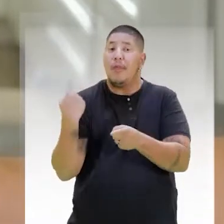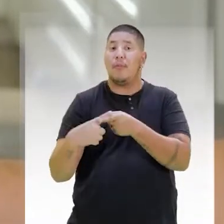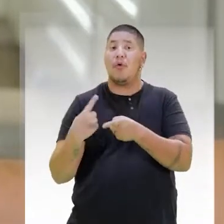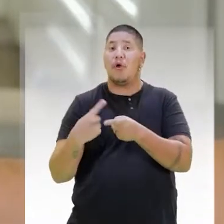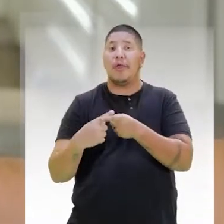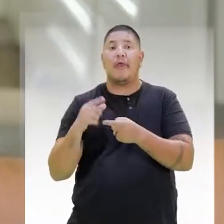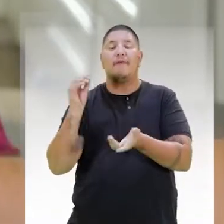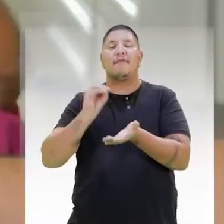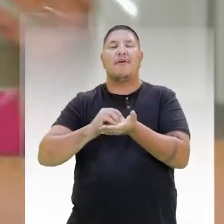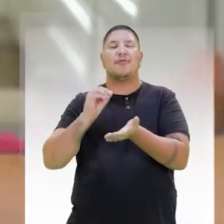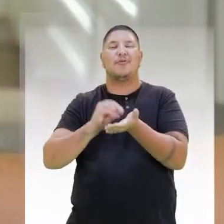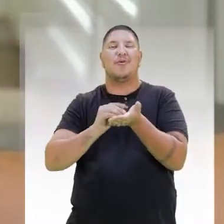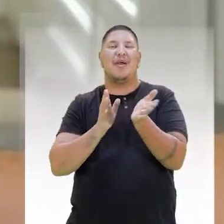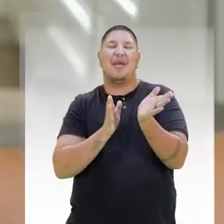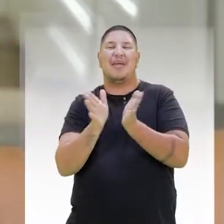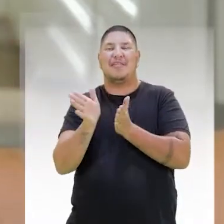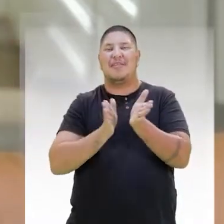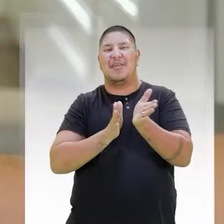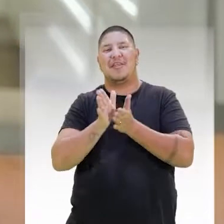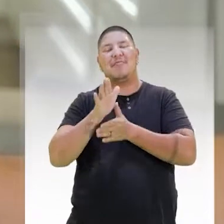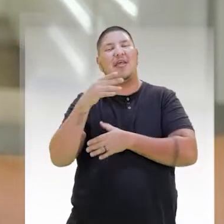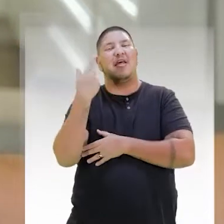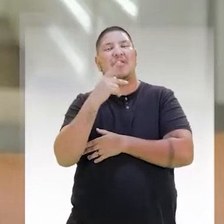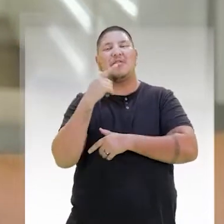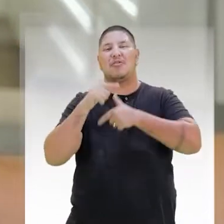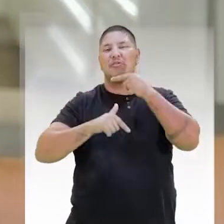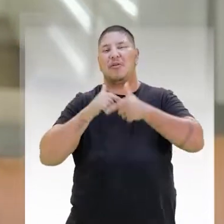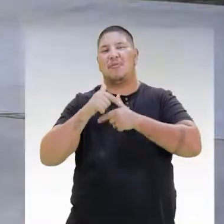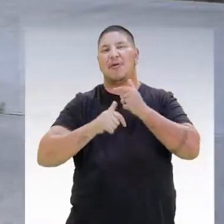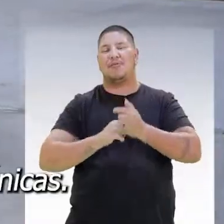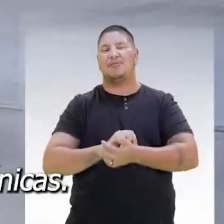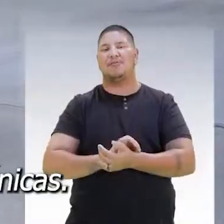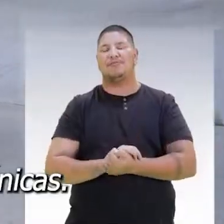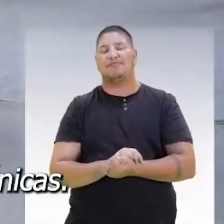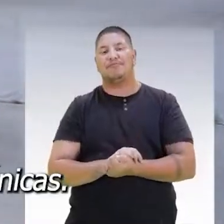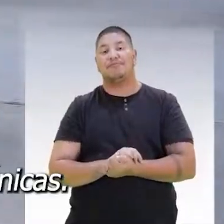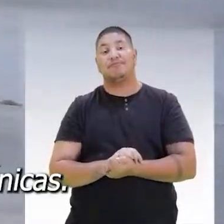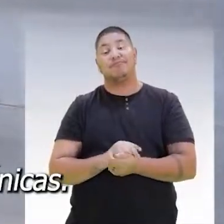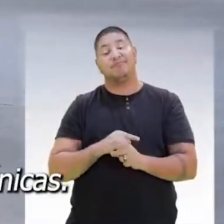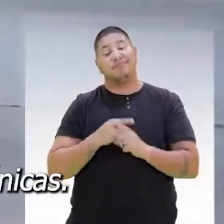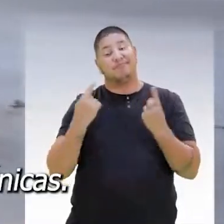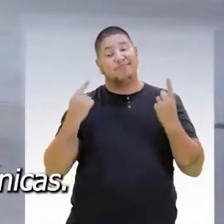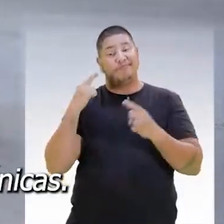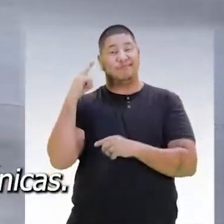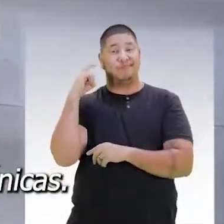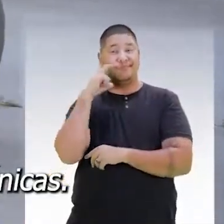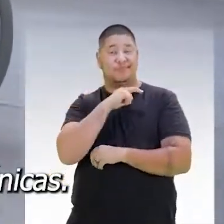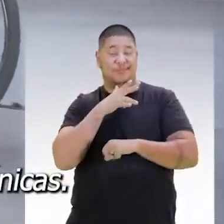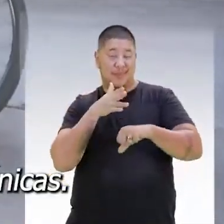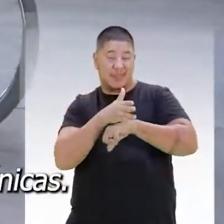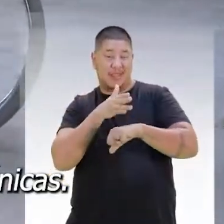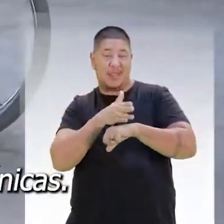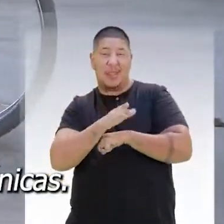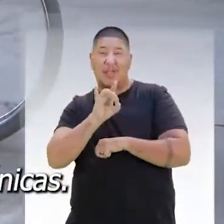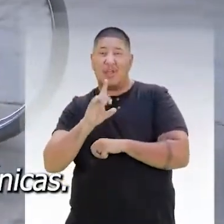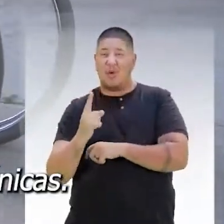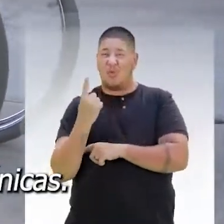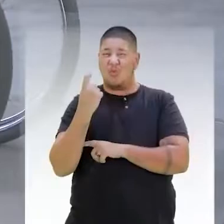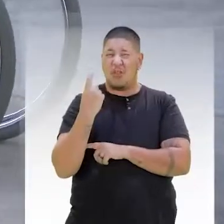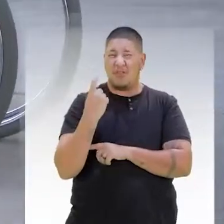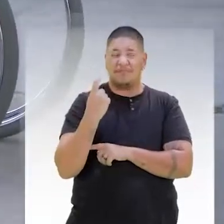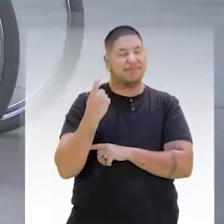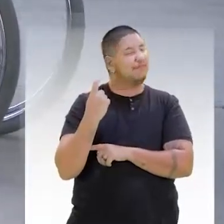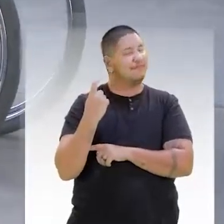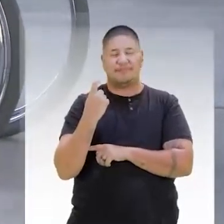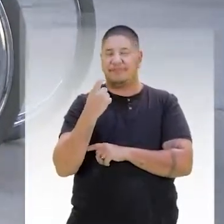foram acessibilizados lugares. Mas as dificuldades de acesso não são as únicas.